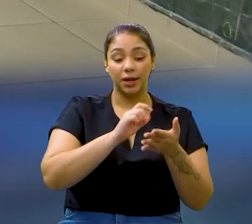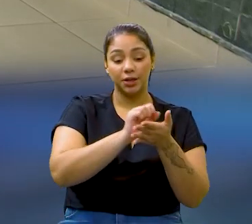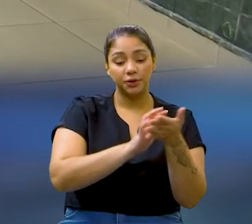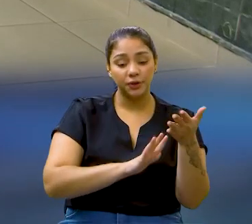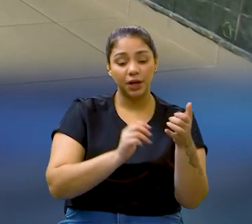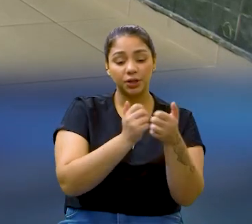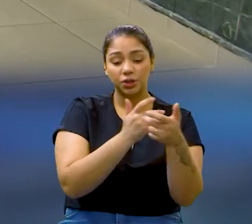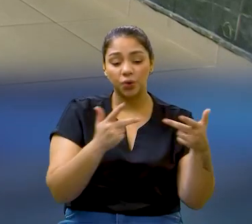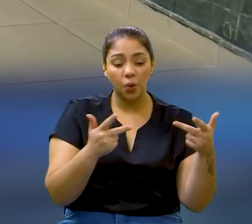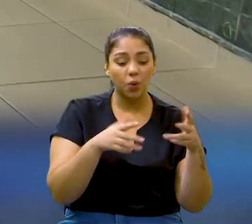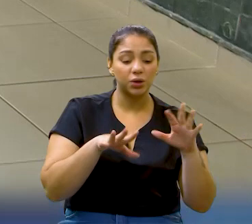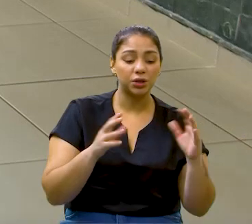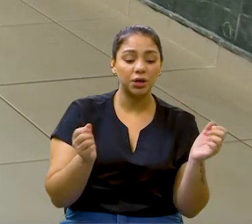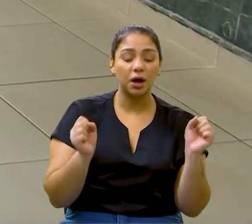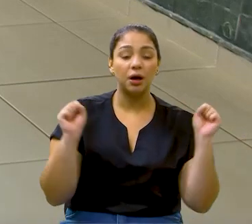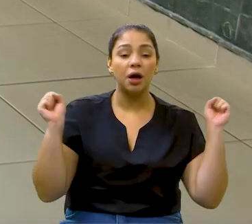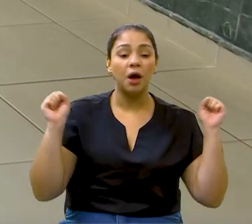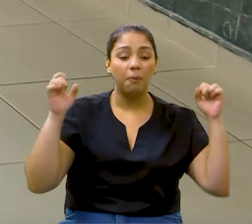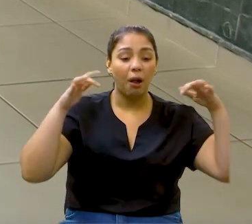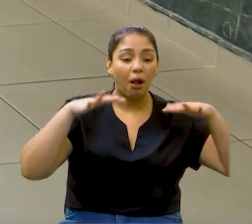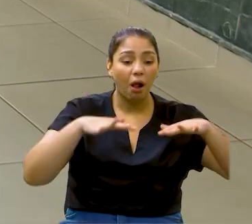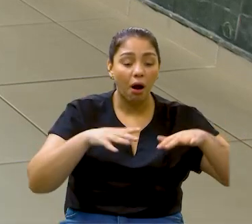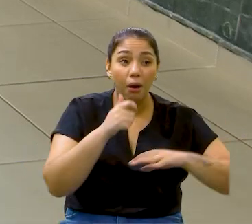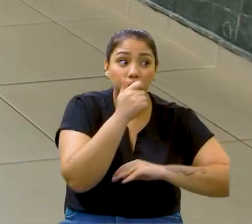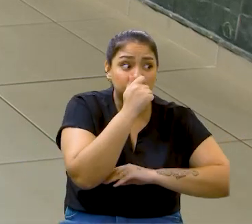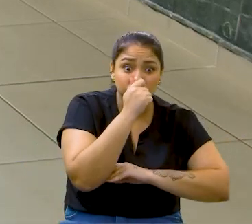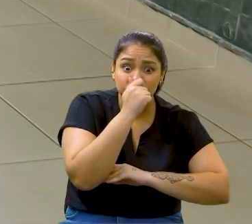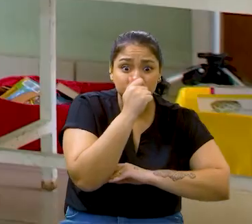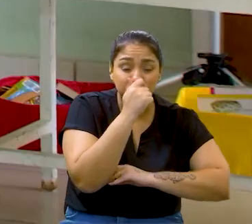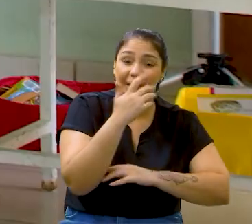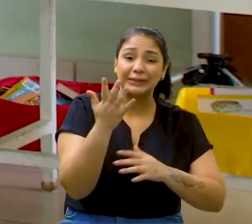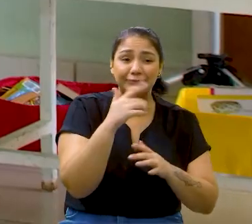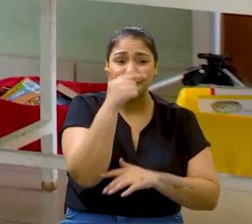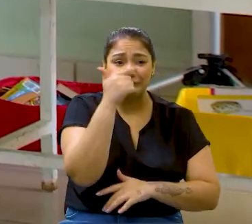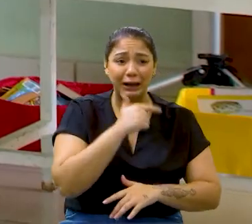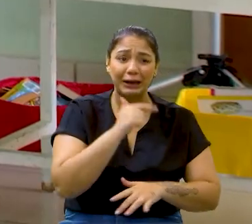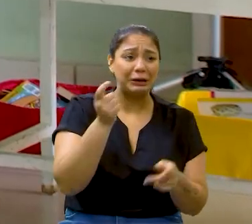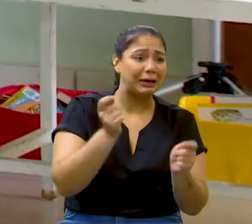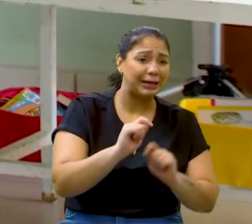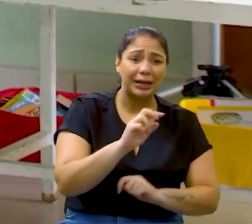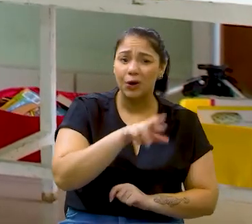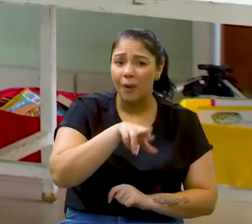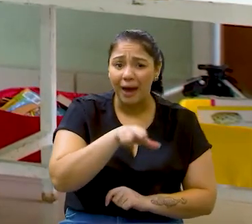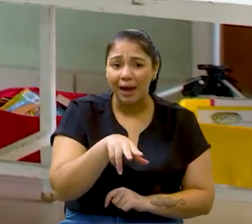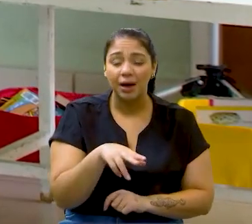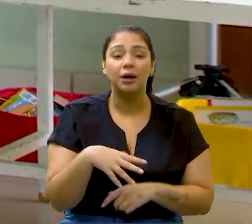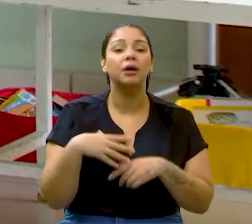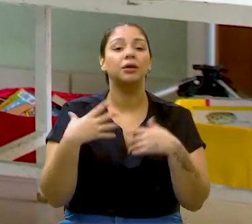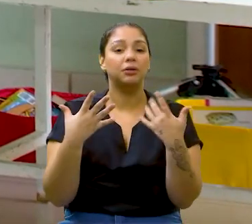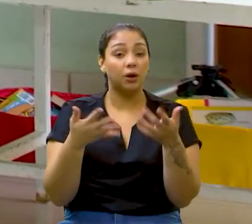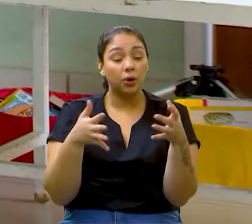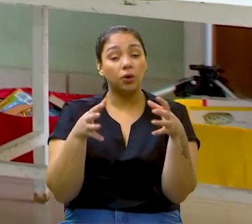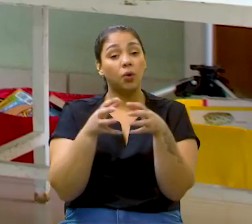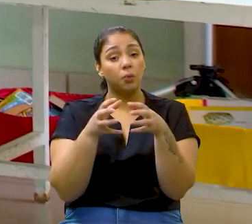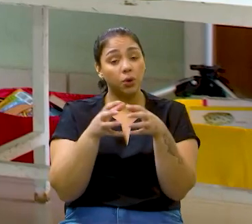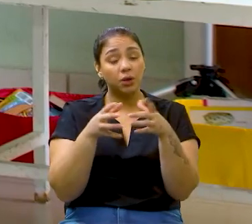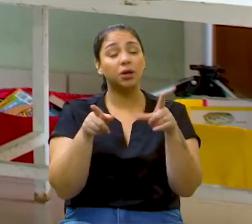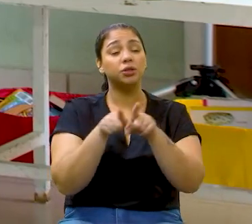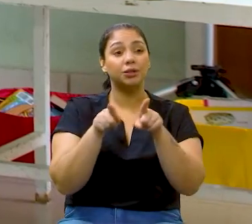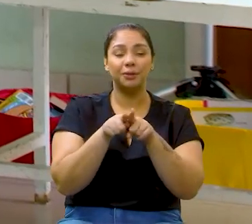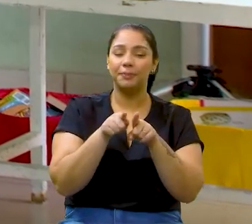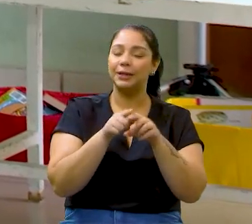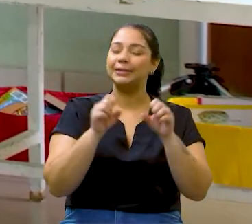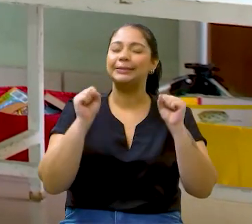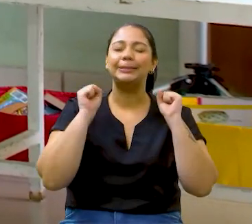atividades num lugar muito apertado, muito feio e nada adequado. Então, a comunidade